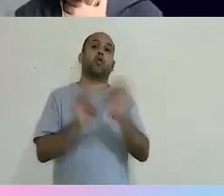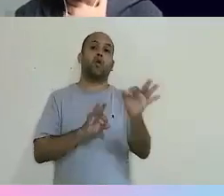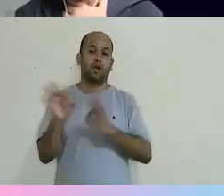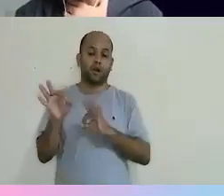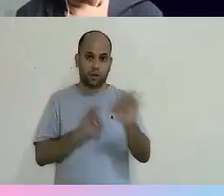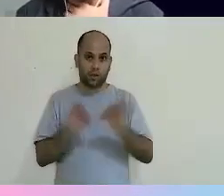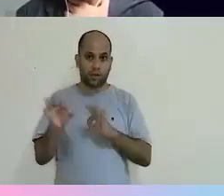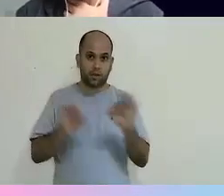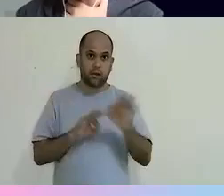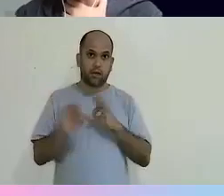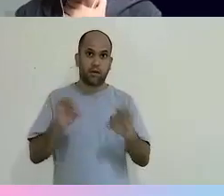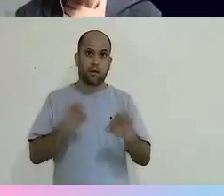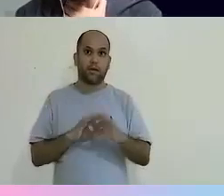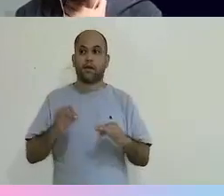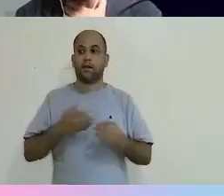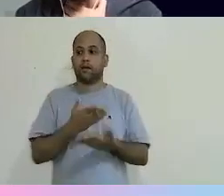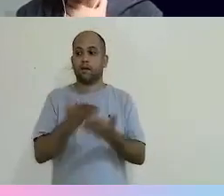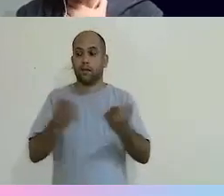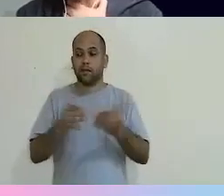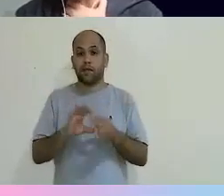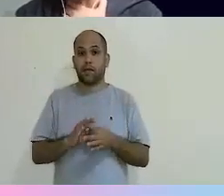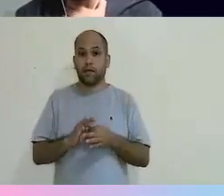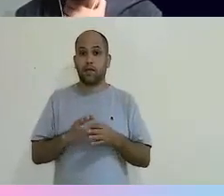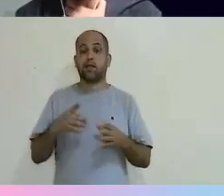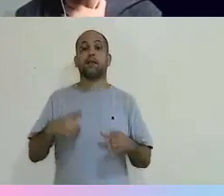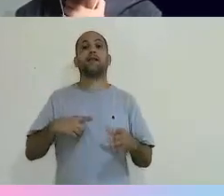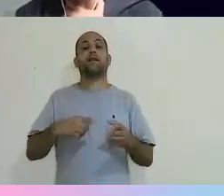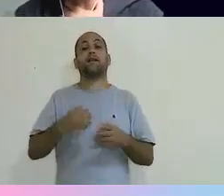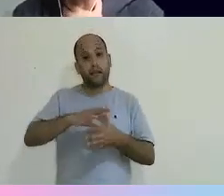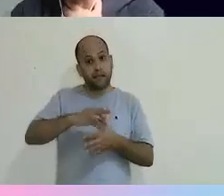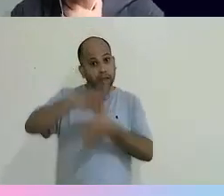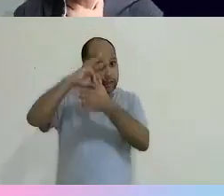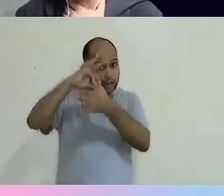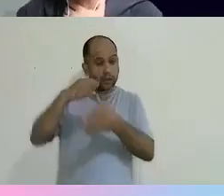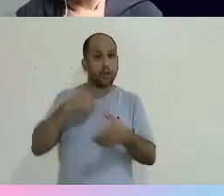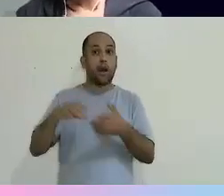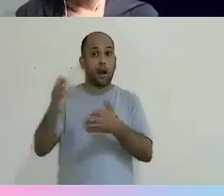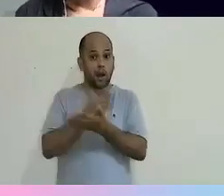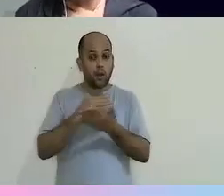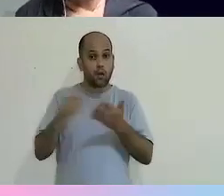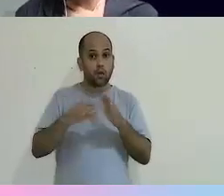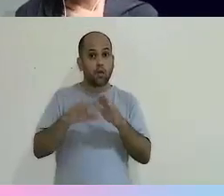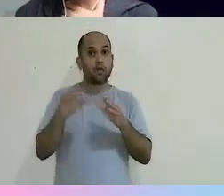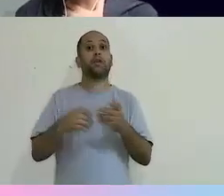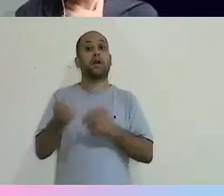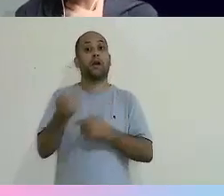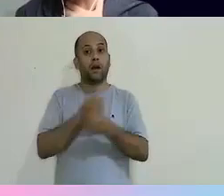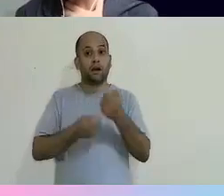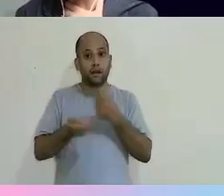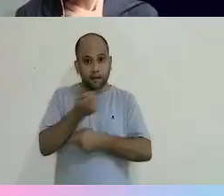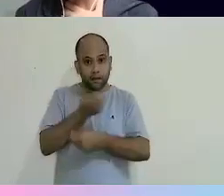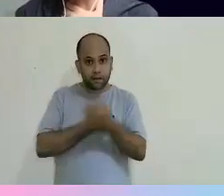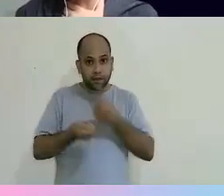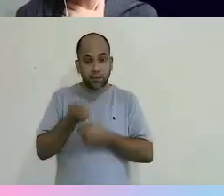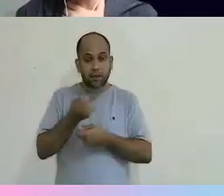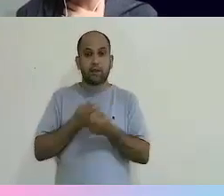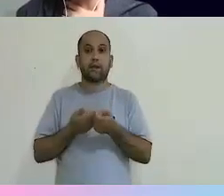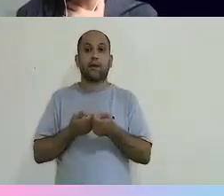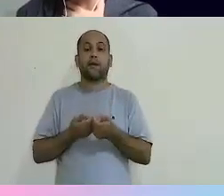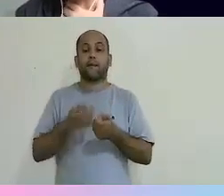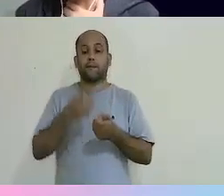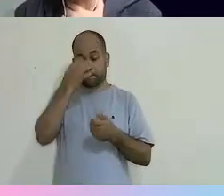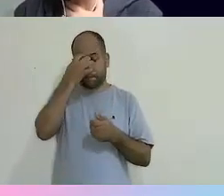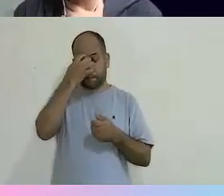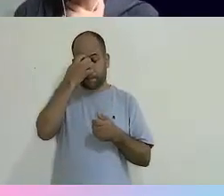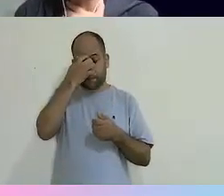esperado que as pessoas liderem, sejam lideradas, que isso varia ao longo do tempo, mas que as pessoas interajam. E a gente só consegue interagir de maneira efetiva